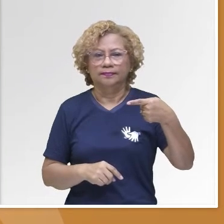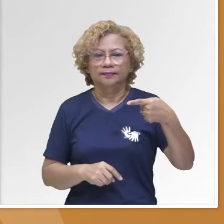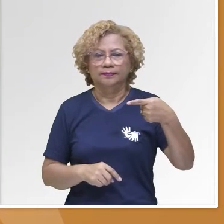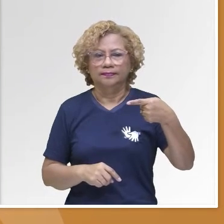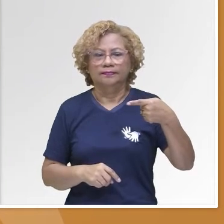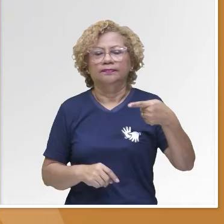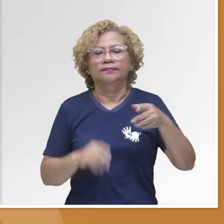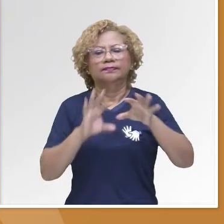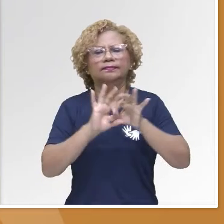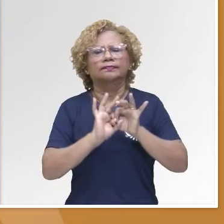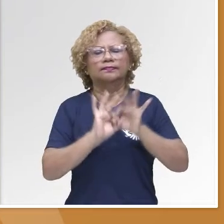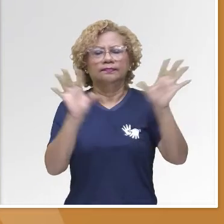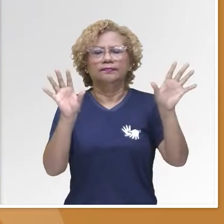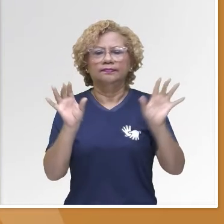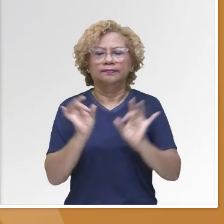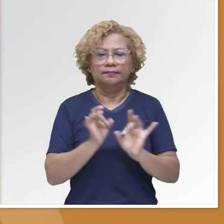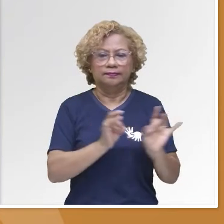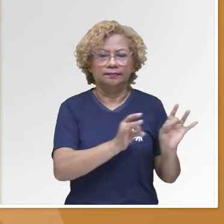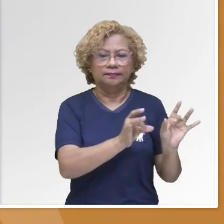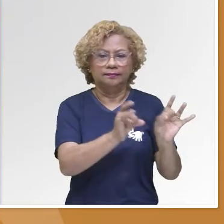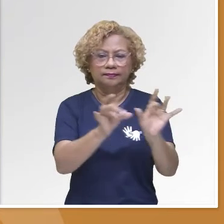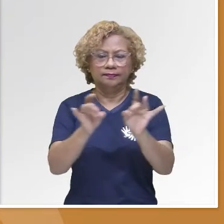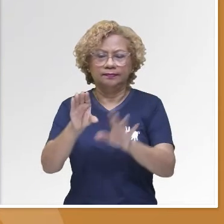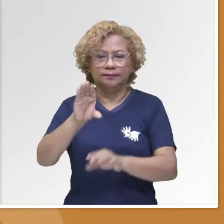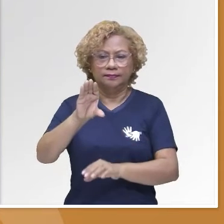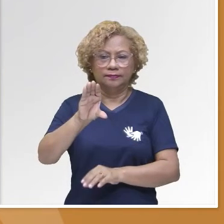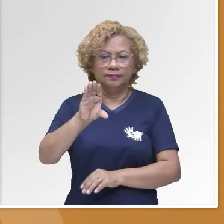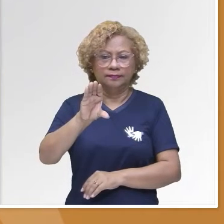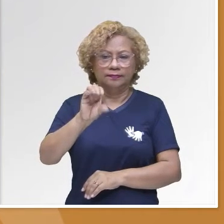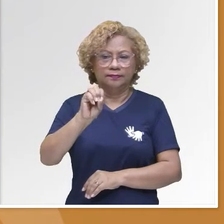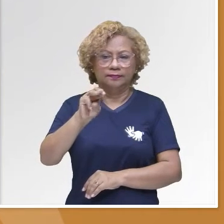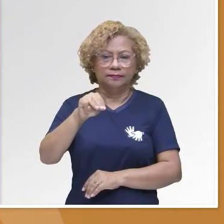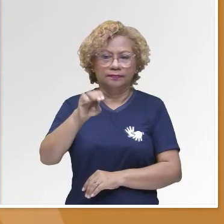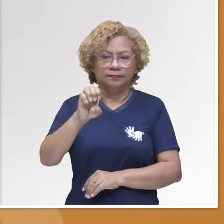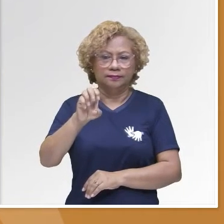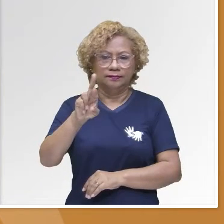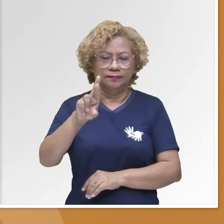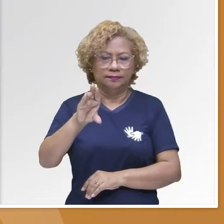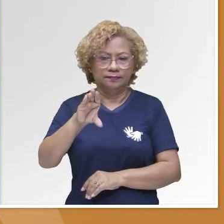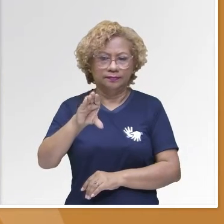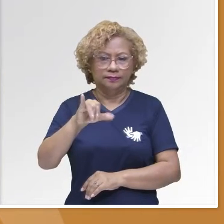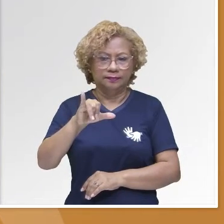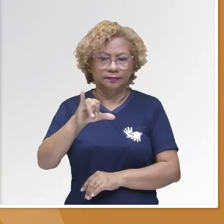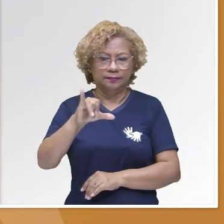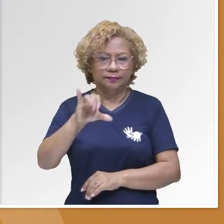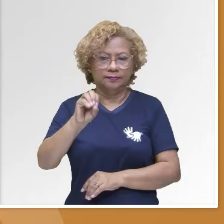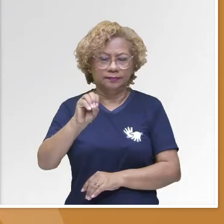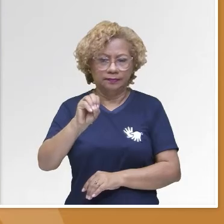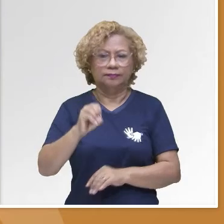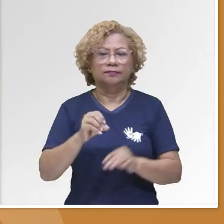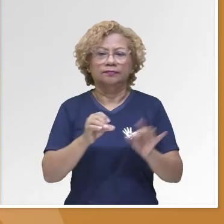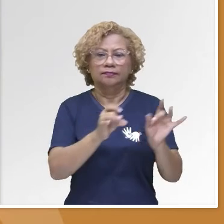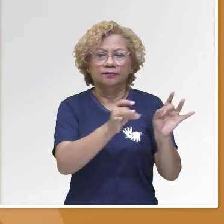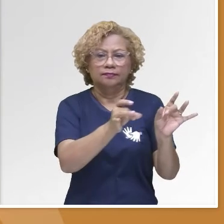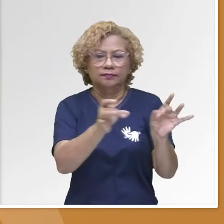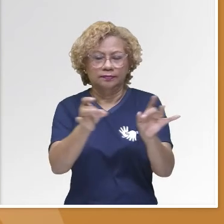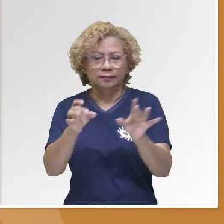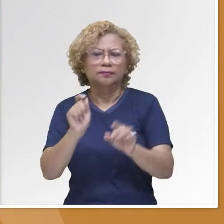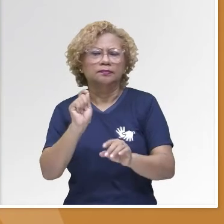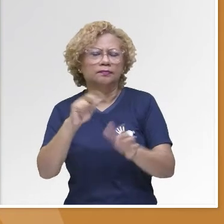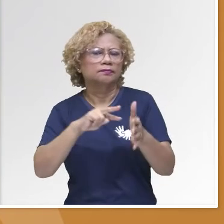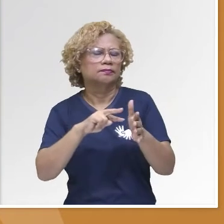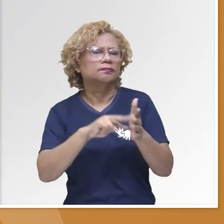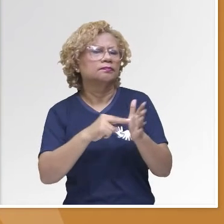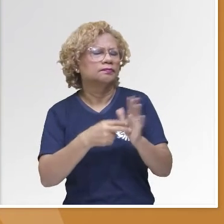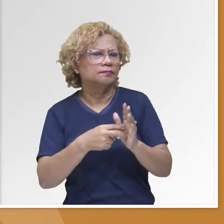livre comércio. O que vai ser uma zona de livre comércio? Gente, a zona de livre